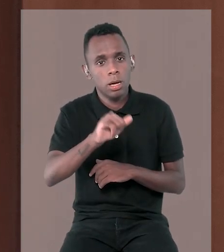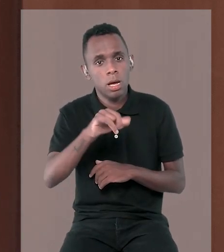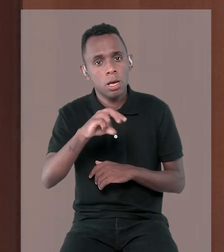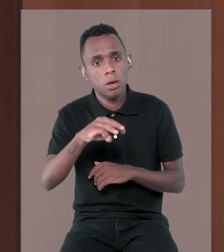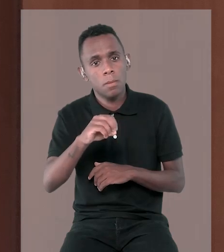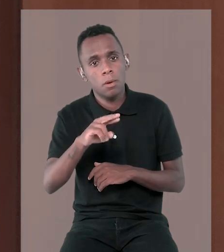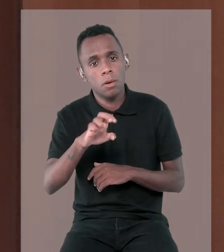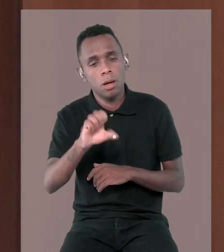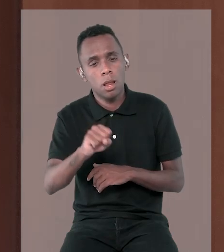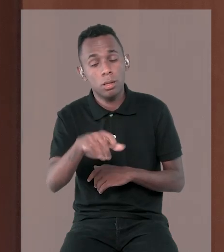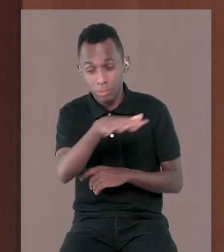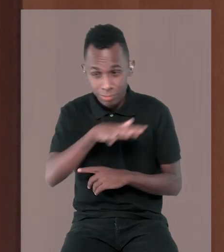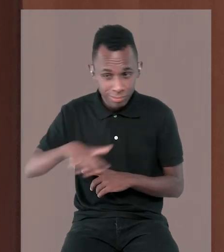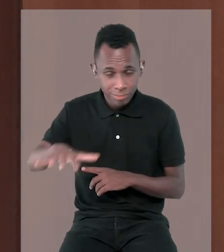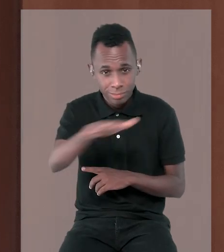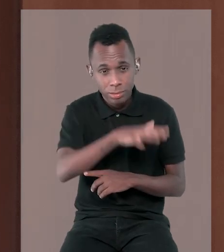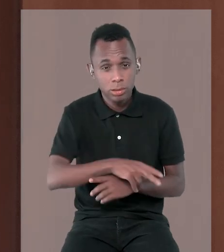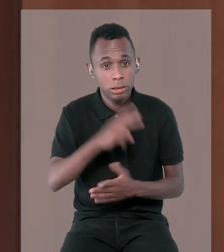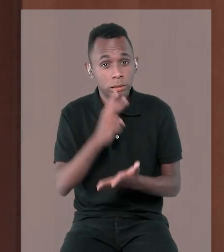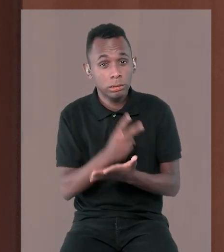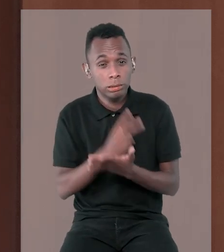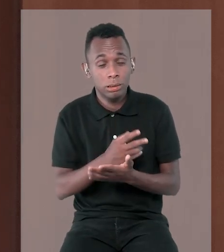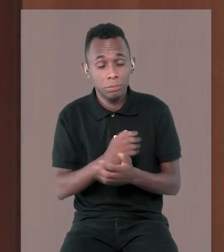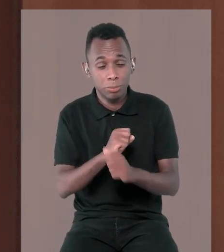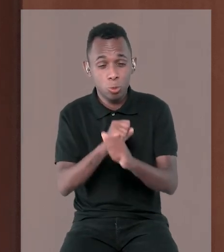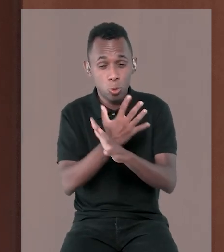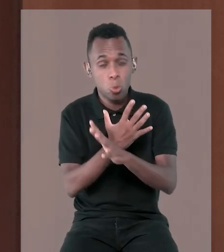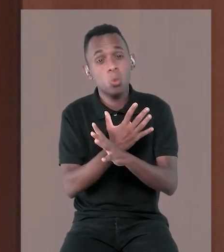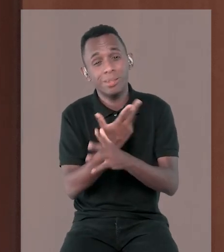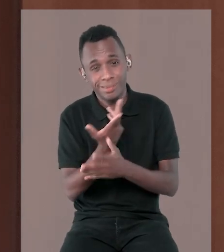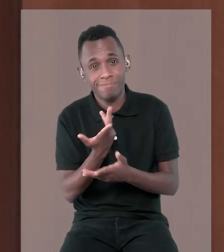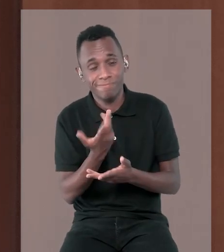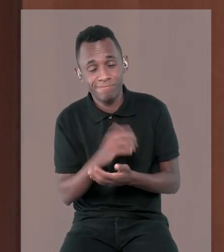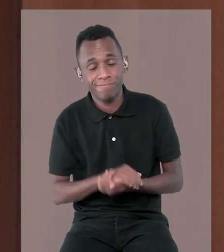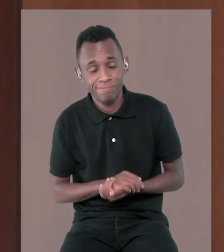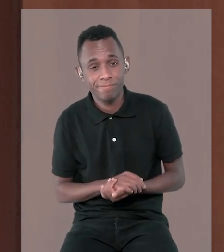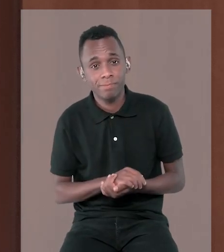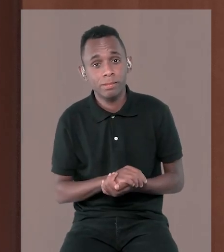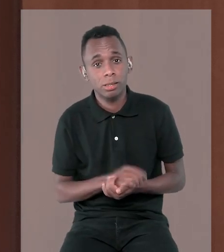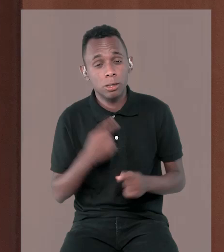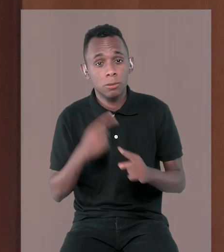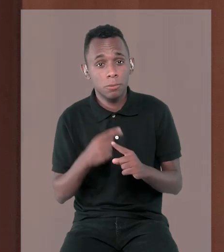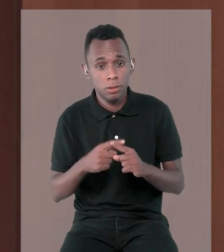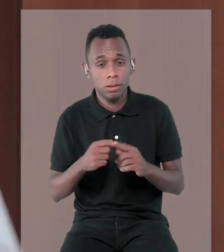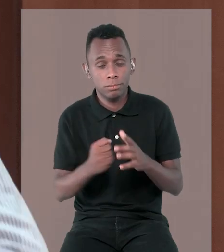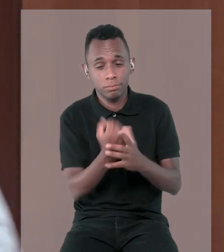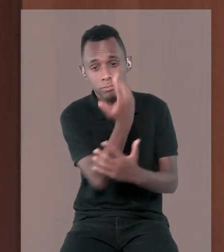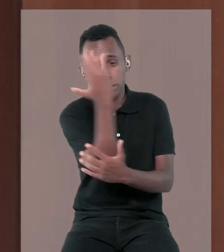toda aquela região sempre foi muito ruim, ambientalmente falando, né? A Mata